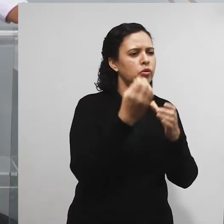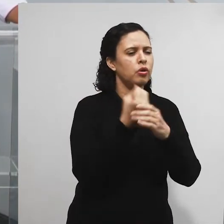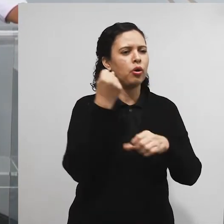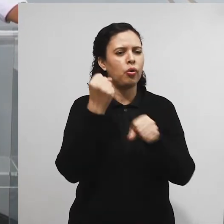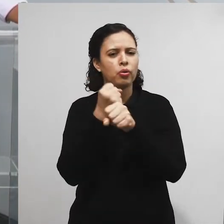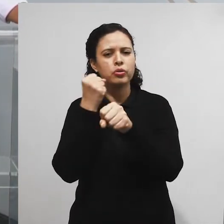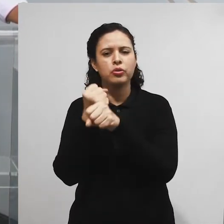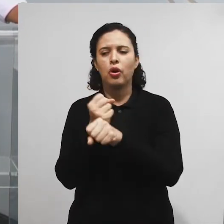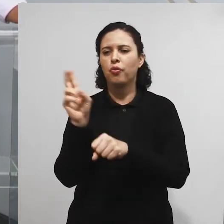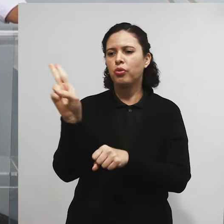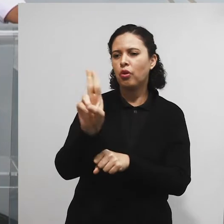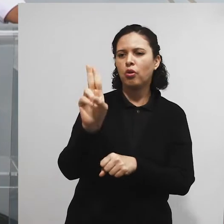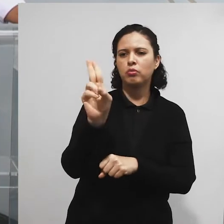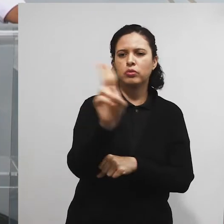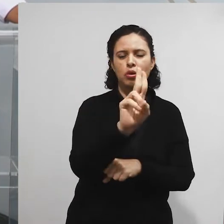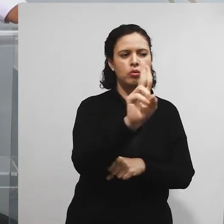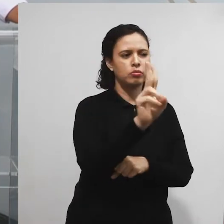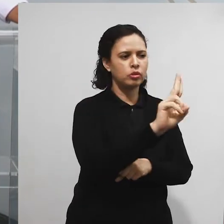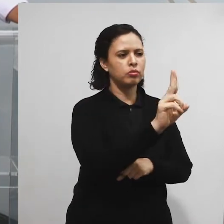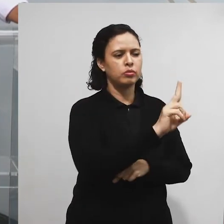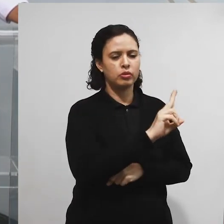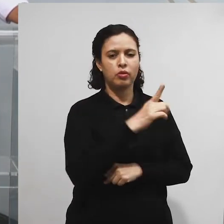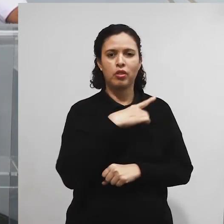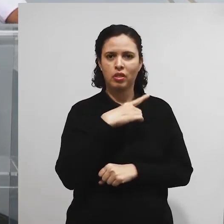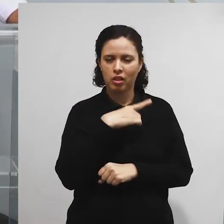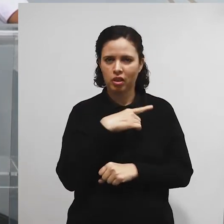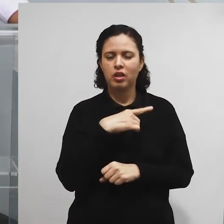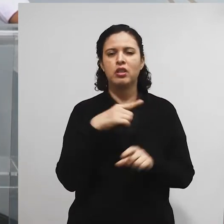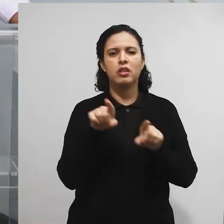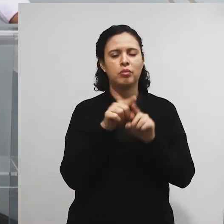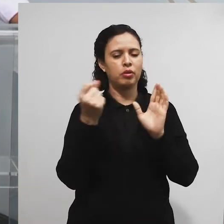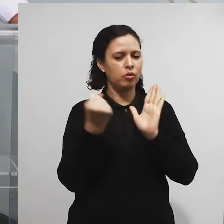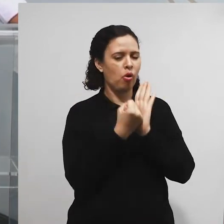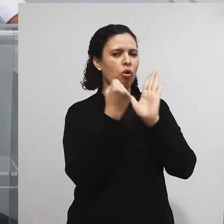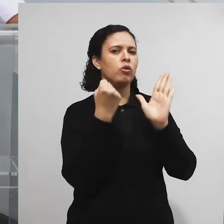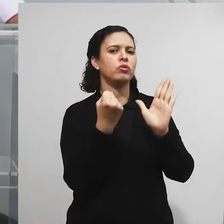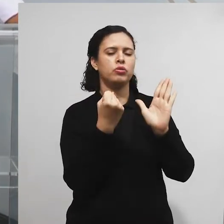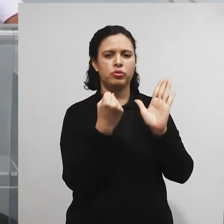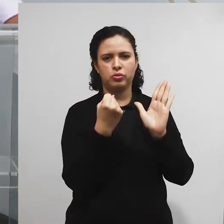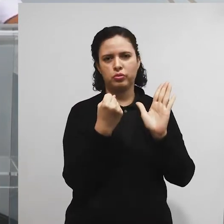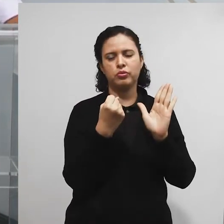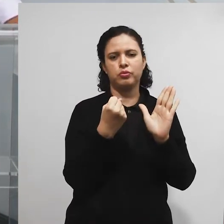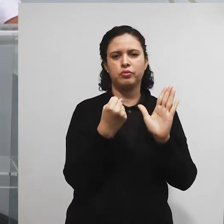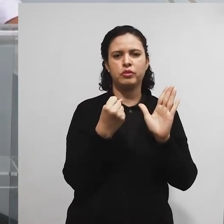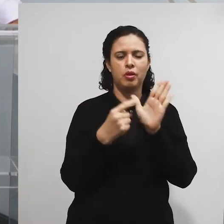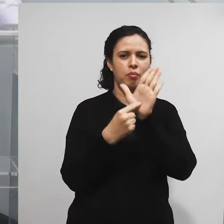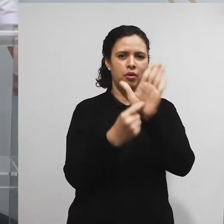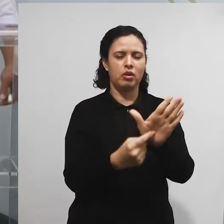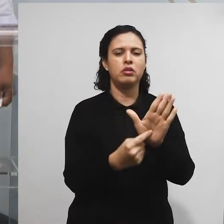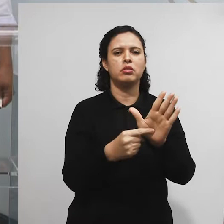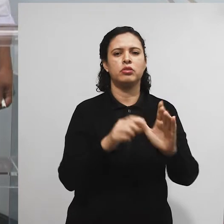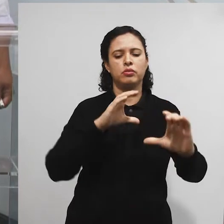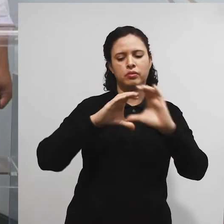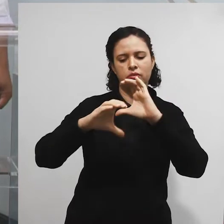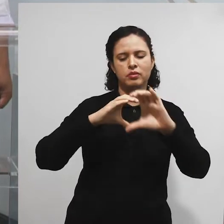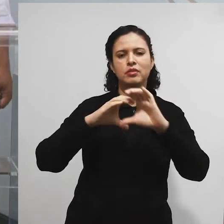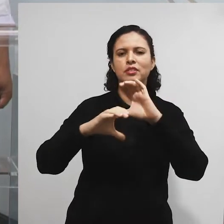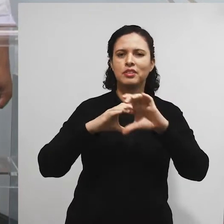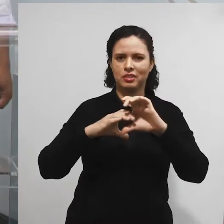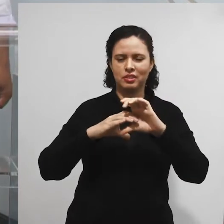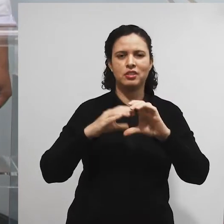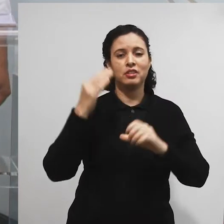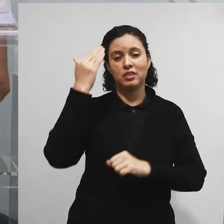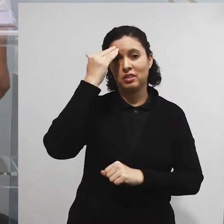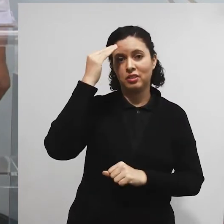nós damos nomes às coisas. E nós criamos os códigos, símbolos de comunicação e de entendimento